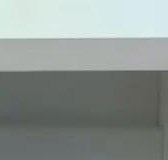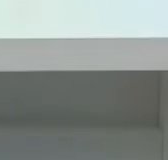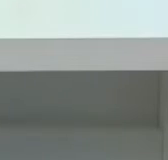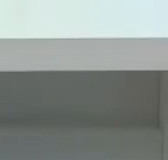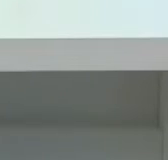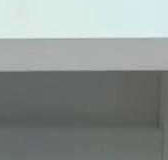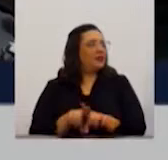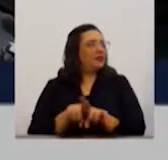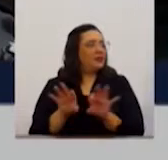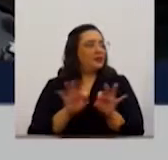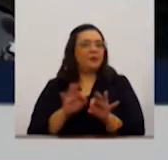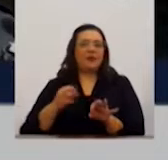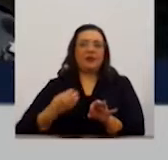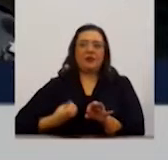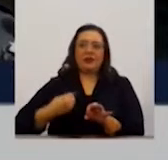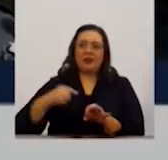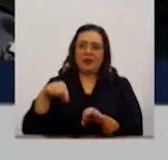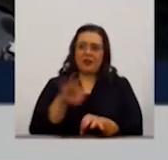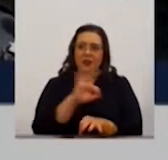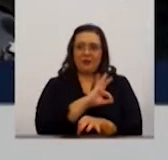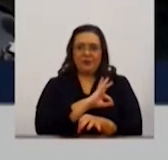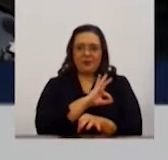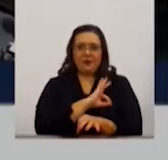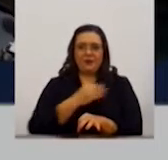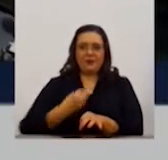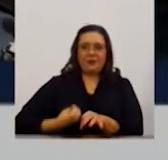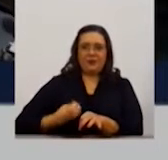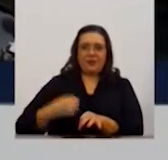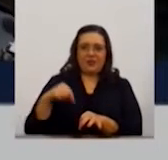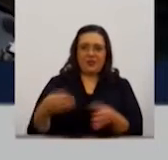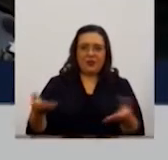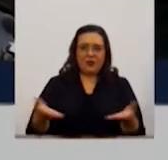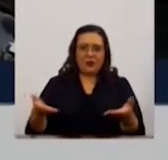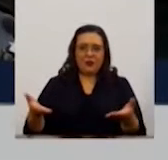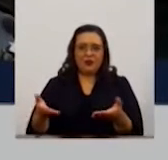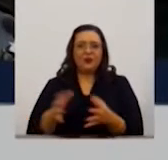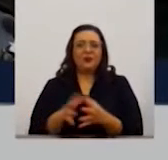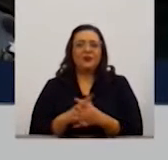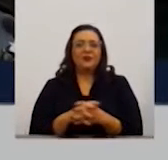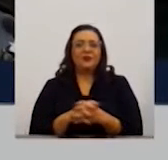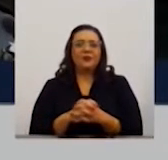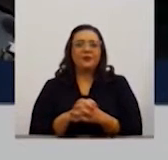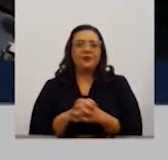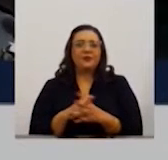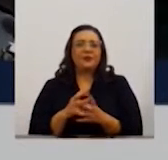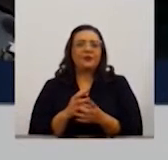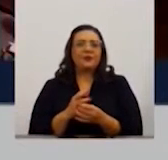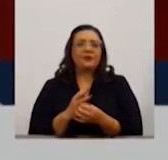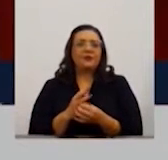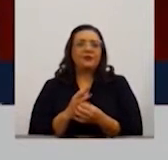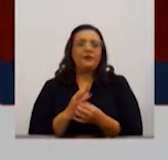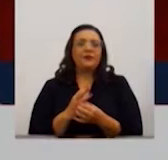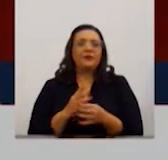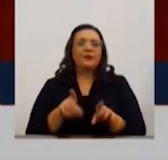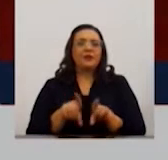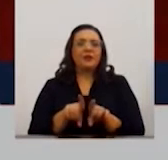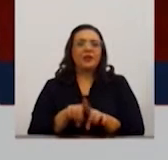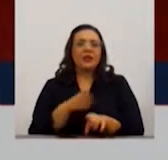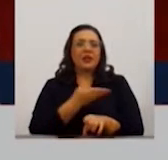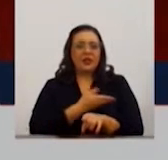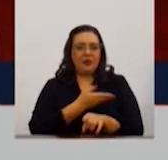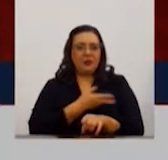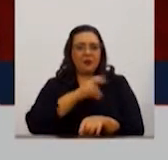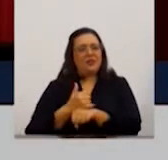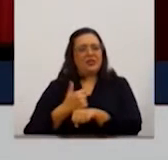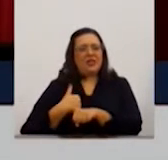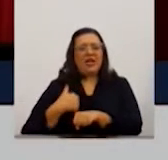à população. A sessão da Câmara desta segunda-feira foi marcada pelos posicionamentos dos vereadores na tribuna, que aproveitaram seus